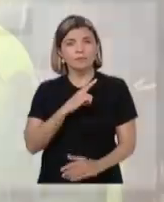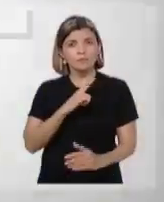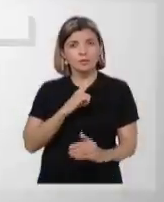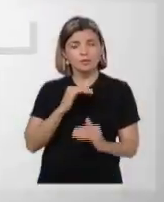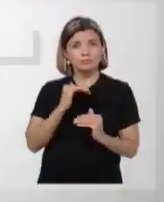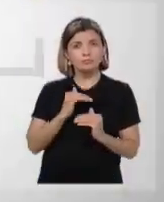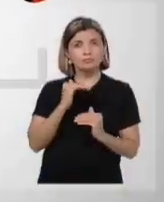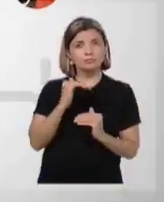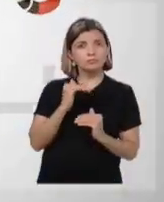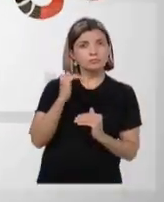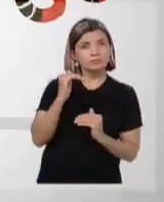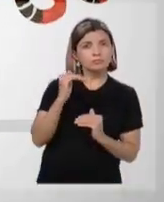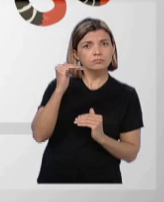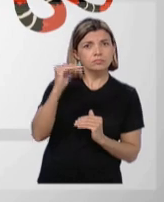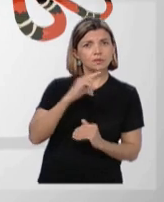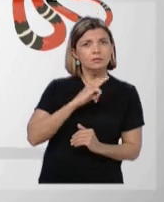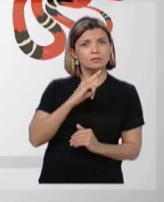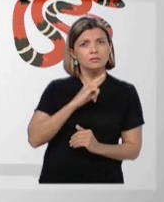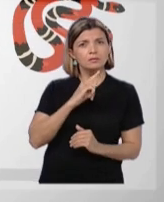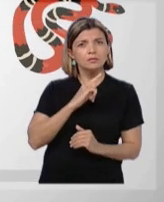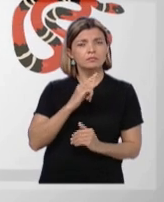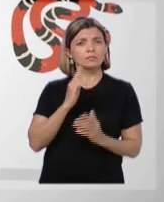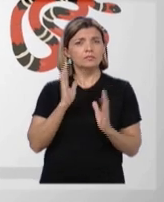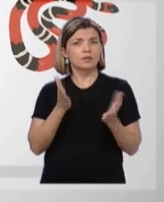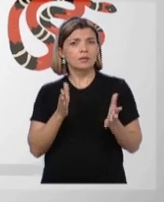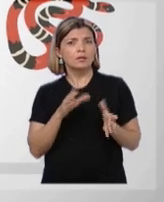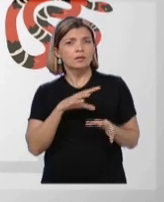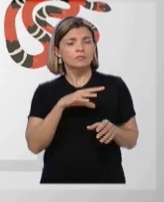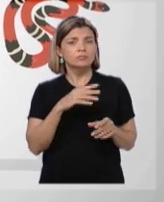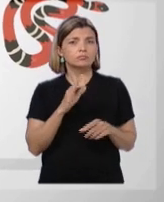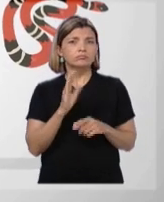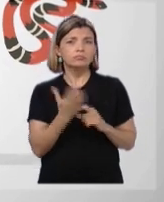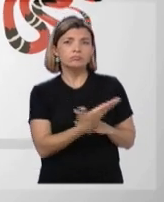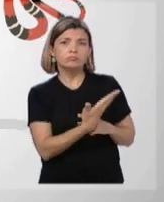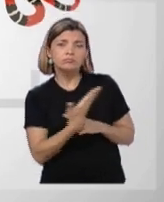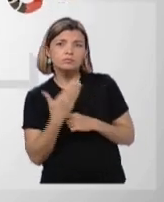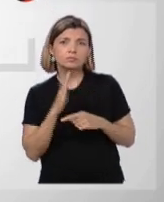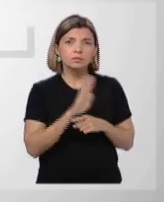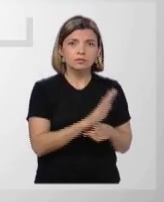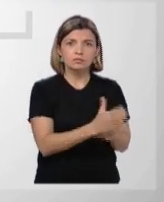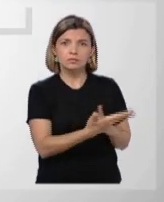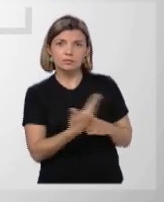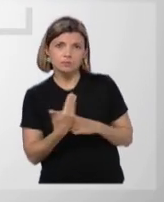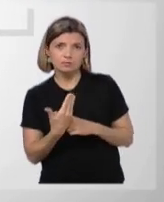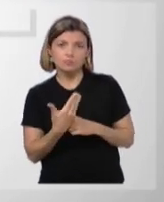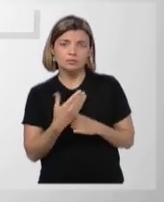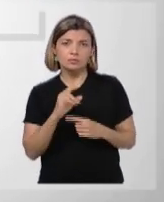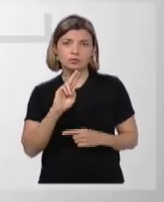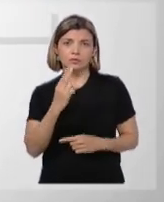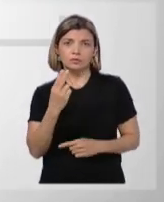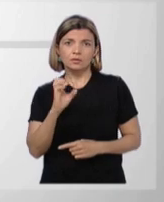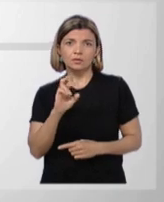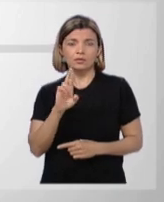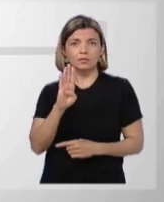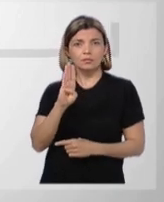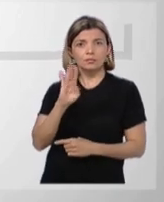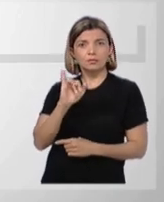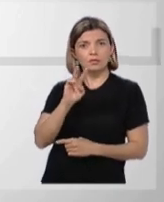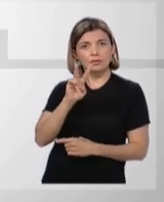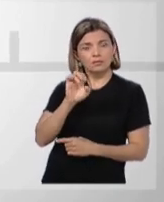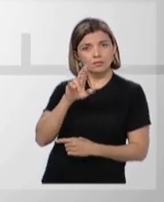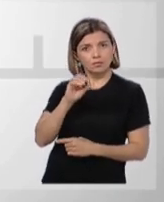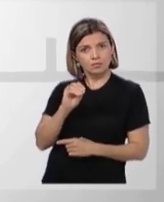Os demais níveis são compostos pelos seres heterotróficos. Os herbívoros, por